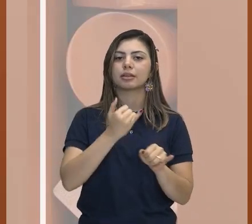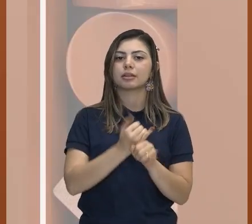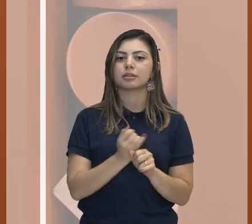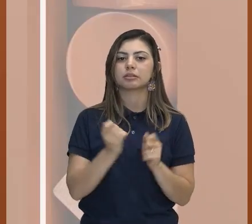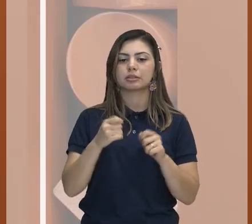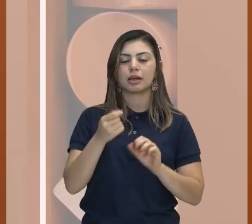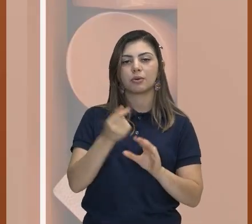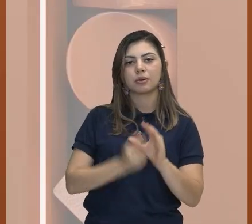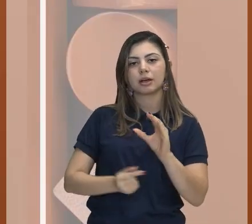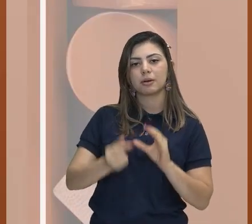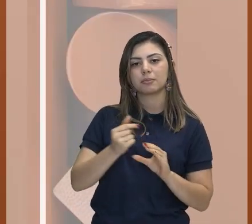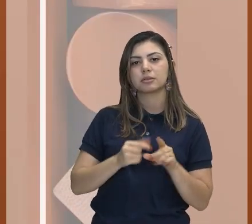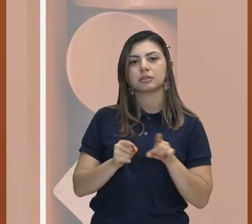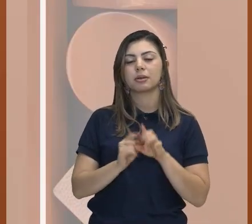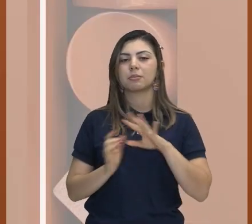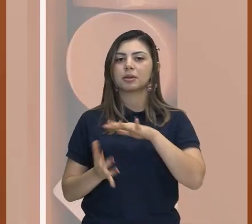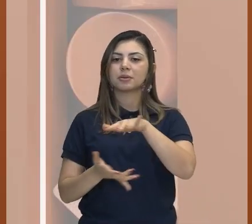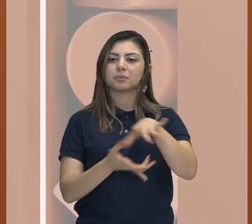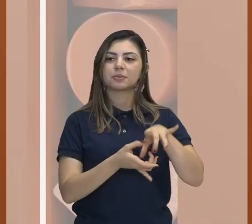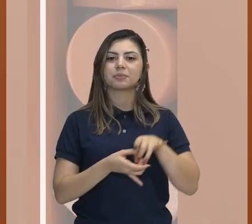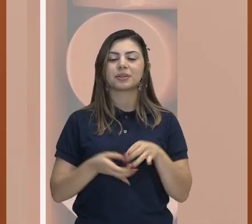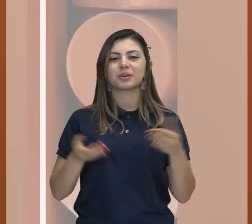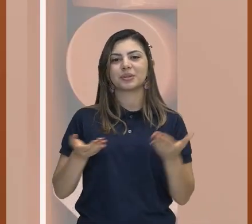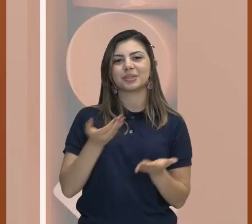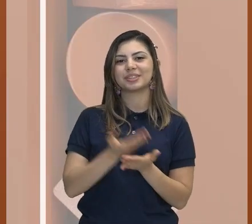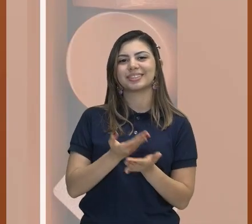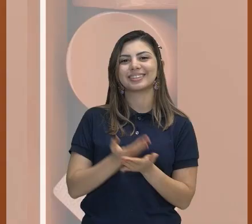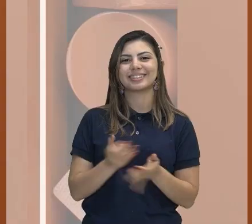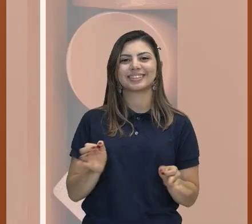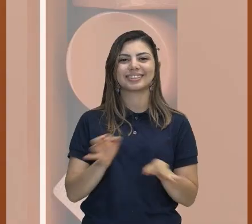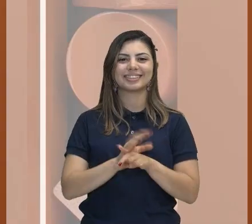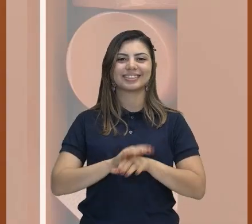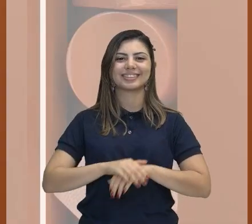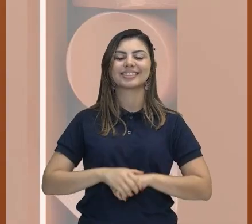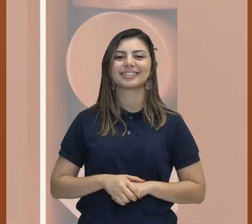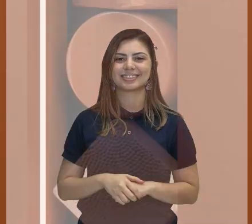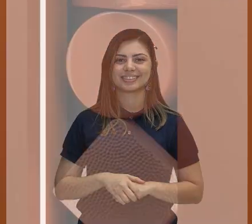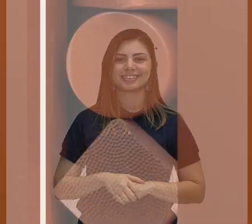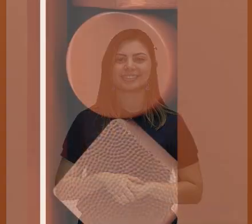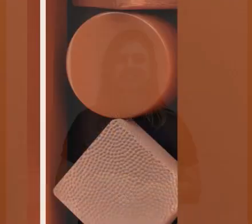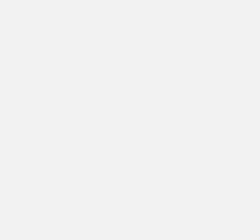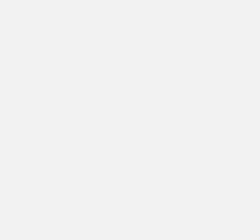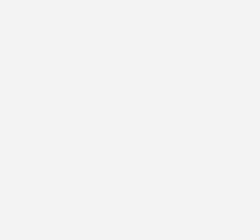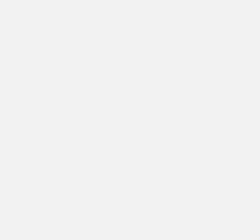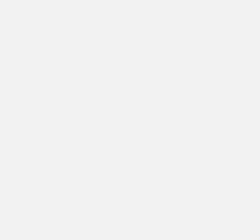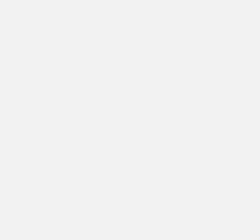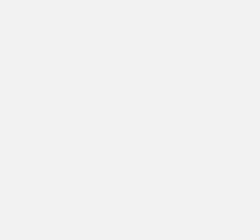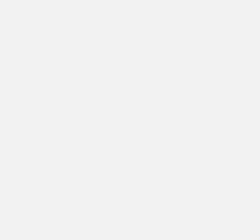capitalismo e da globalização. Finalizamos aqui mais uma aula de geografia.